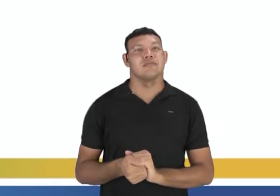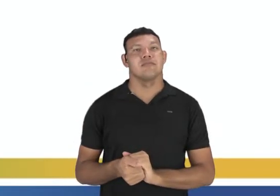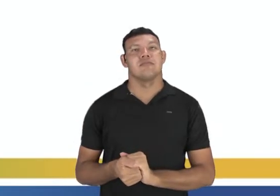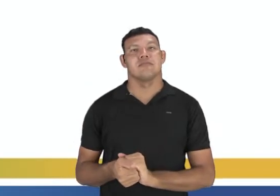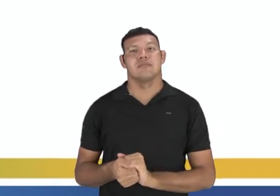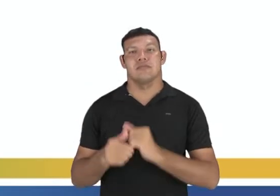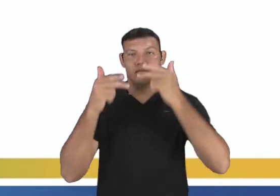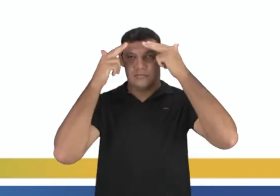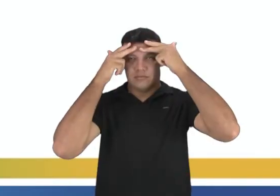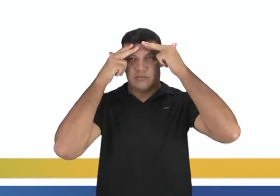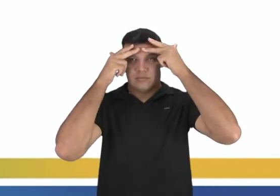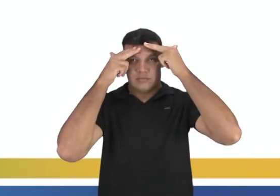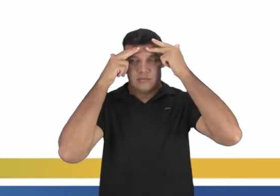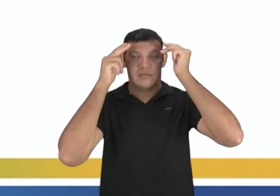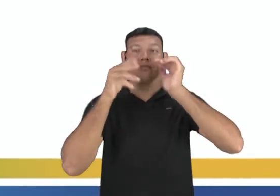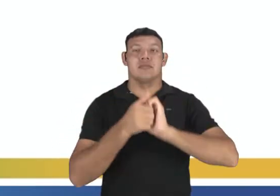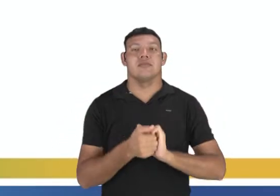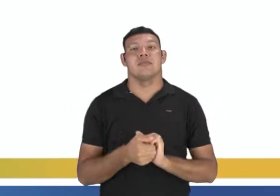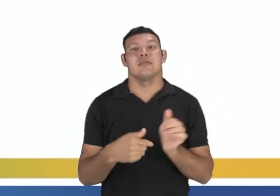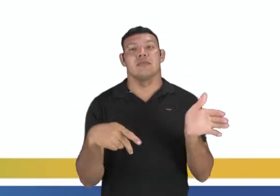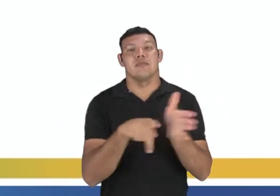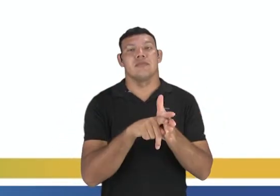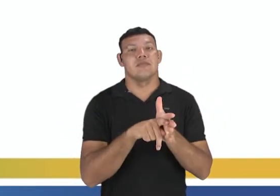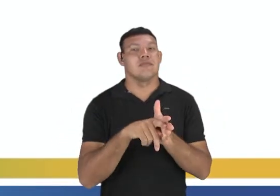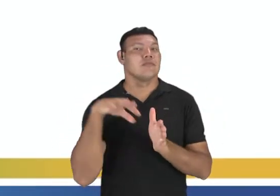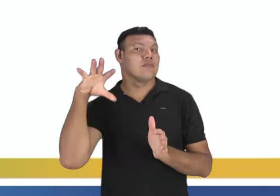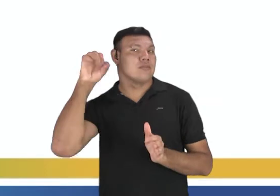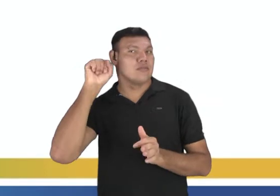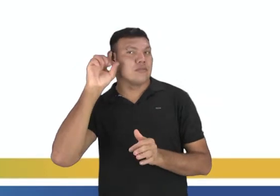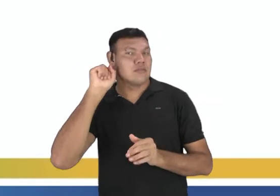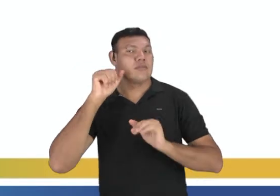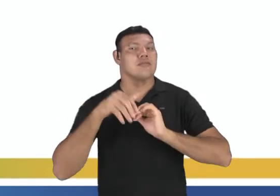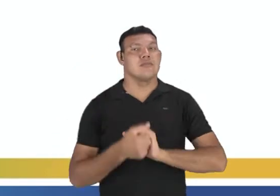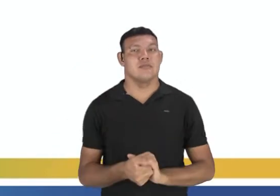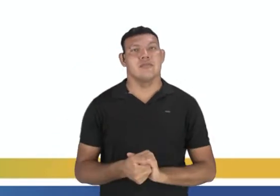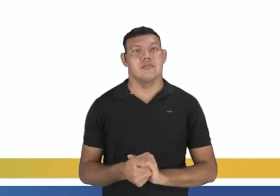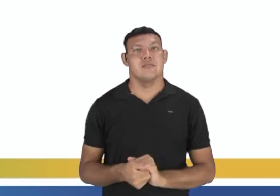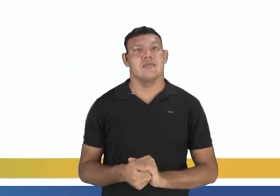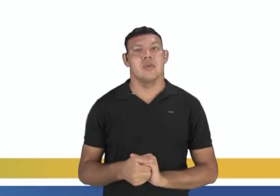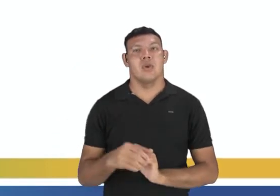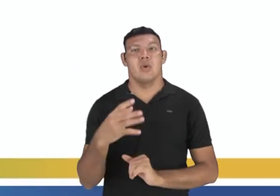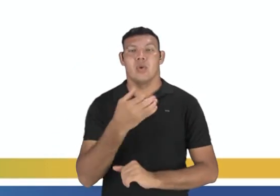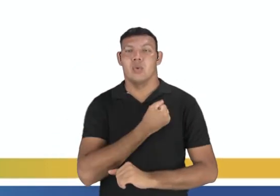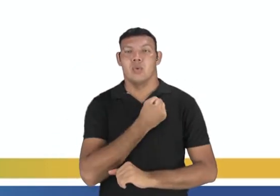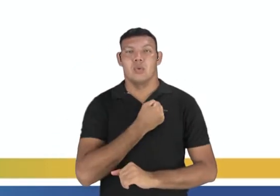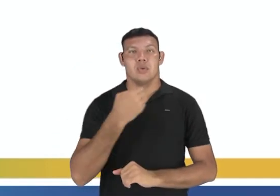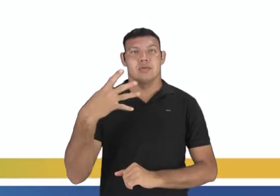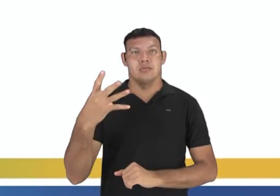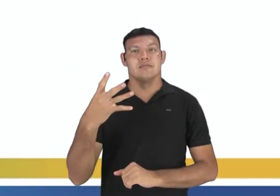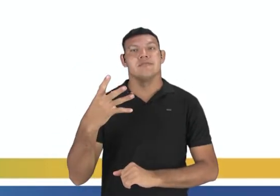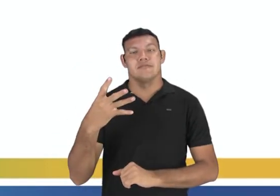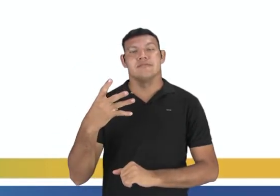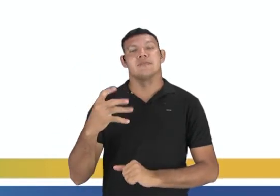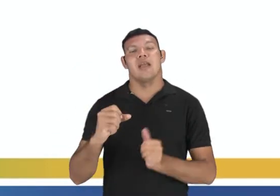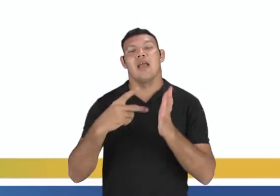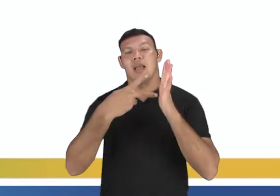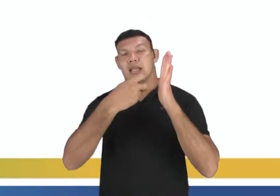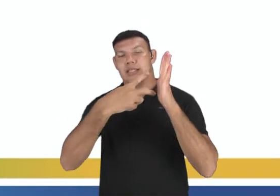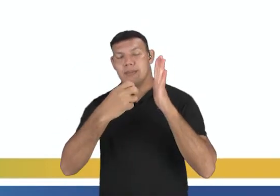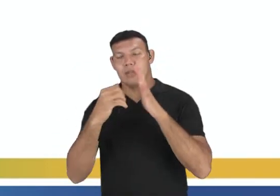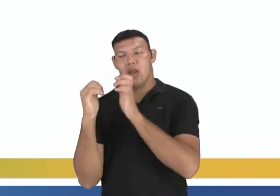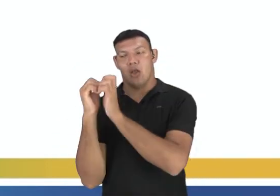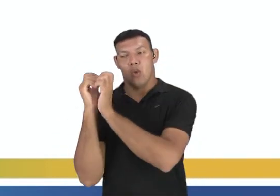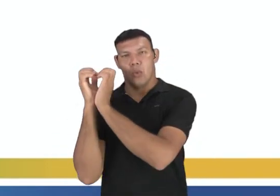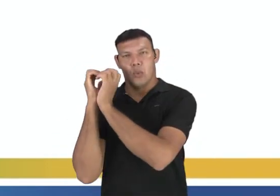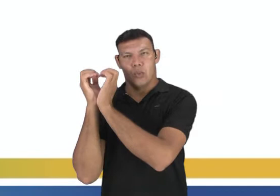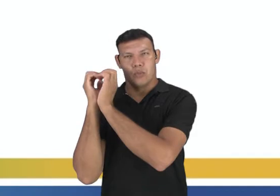nervos auditivos. Número 4, os sinais elétricos são decodificados pelo cérebro, né? E